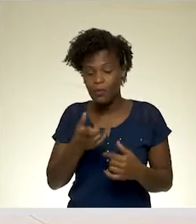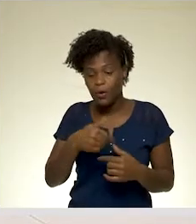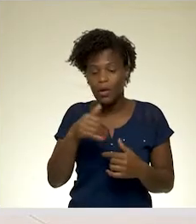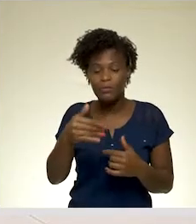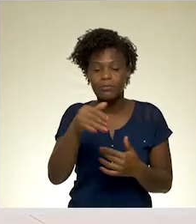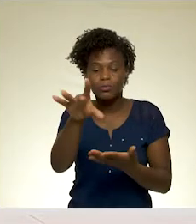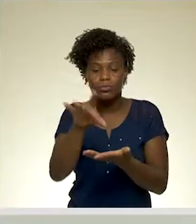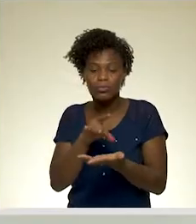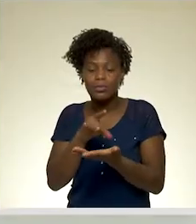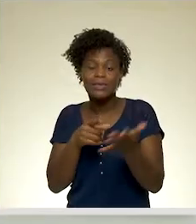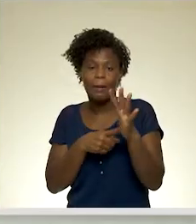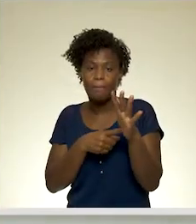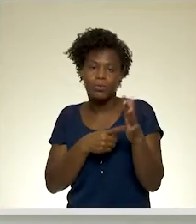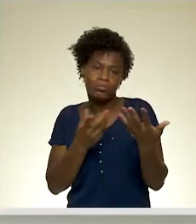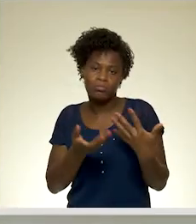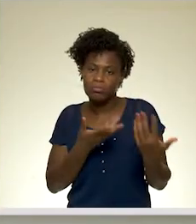vamos tomar aqui